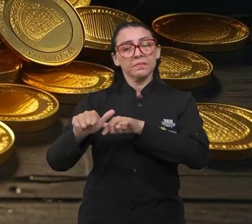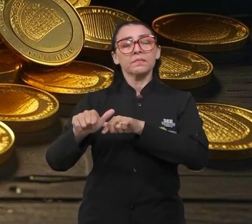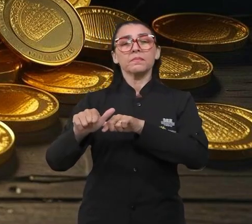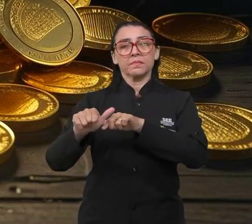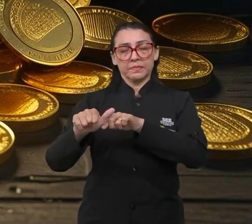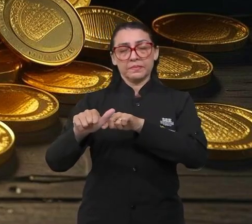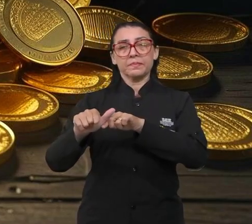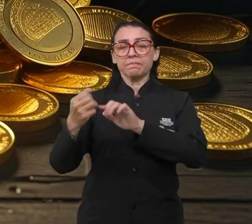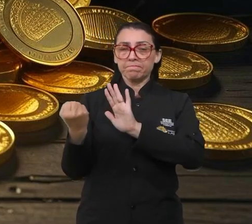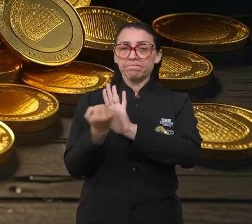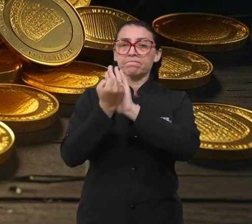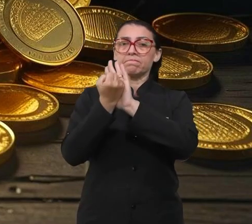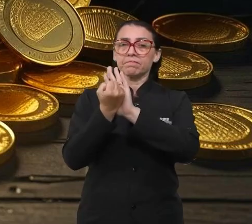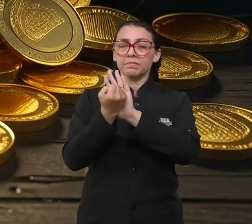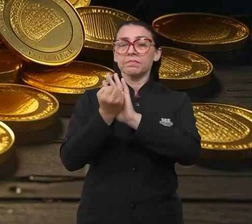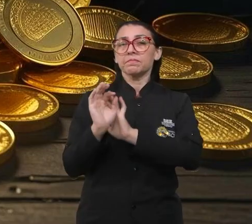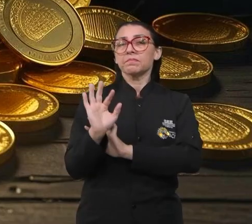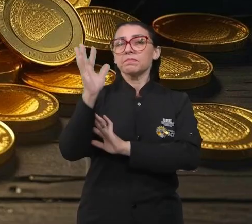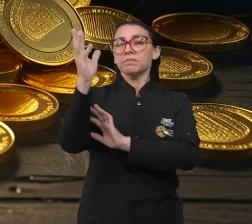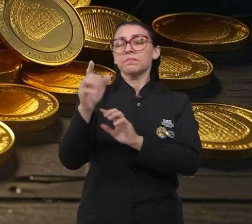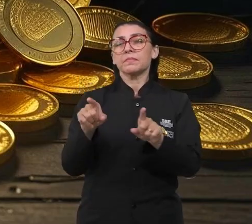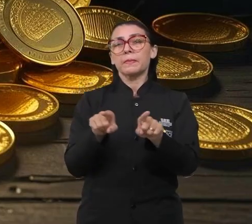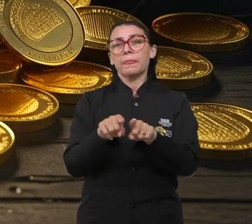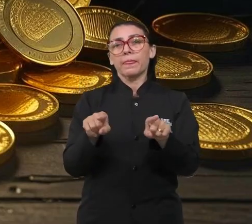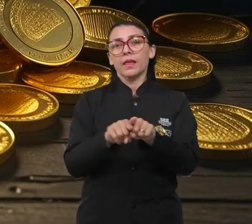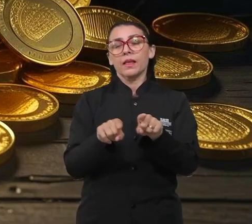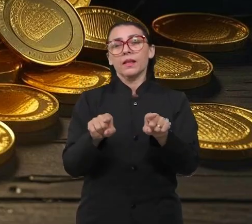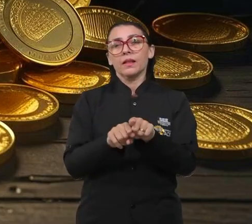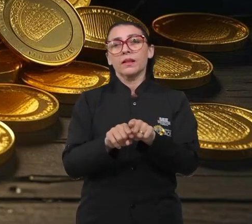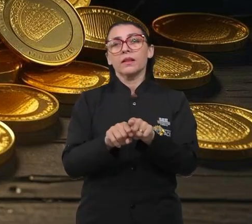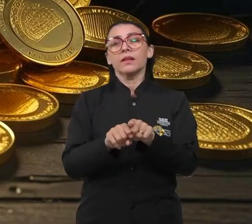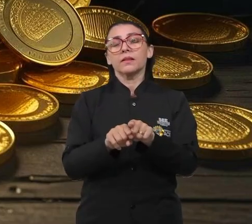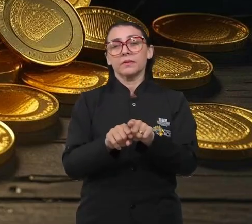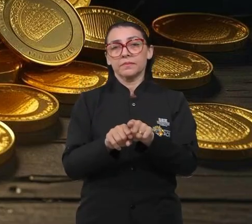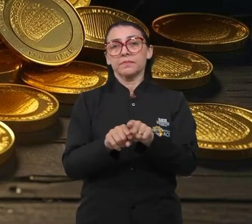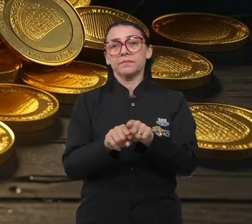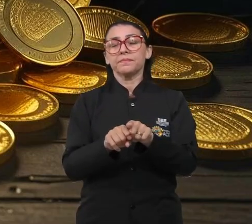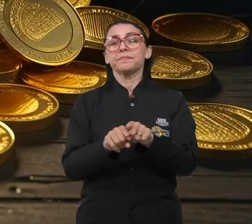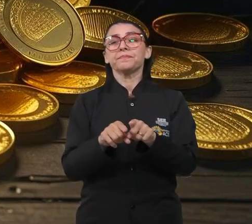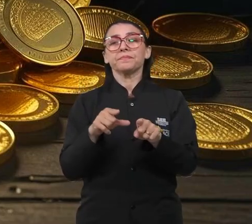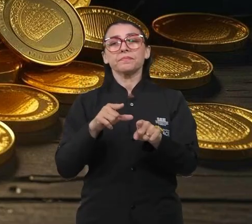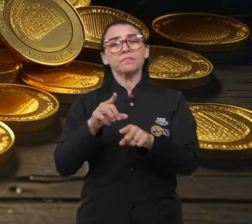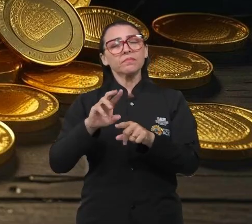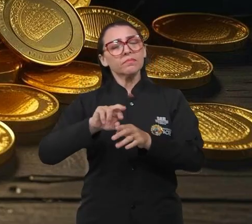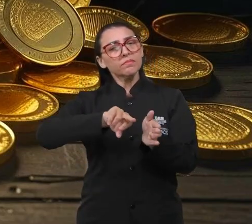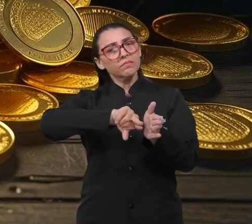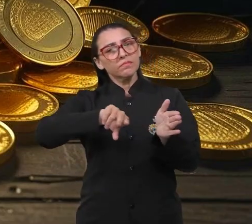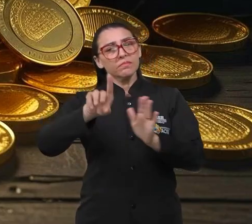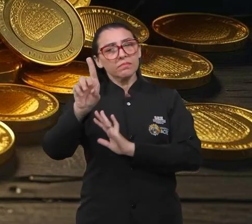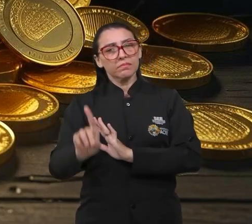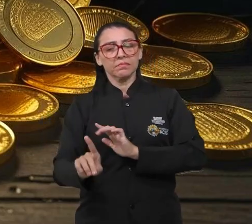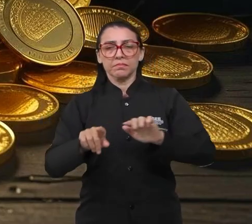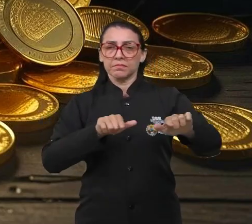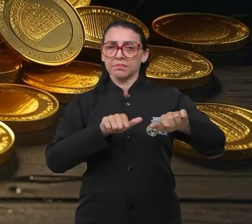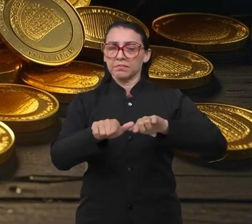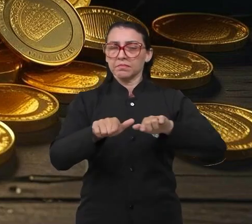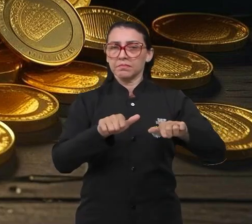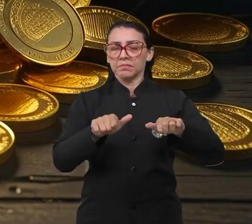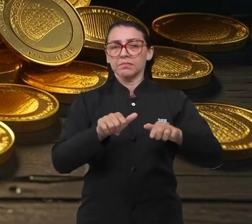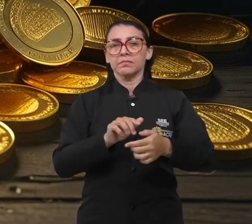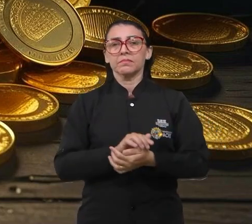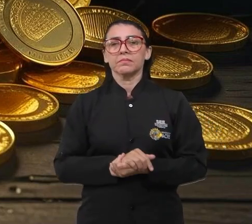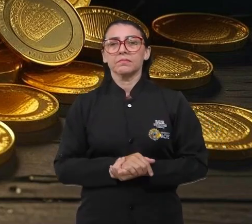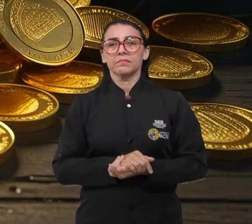vínculo empregatício, acontece também que essa pessoa é resguardada por vários direitos trabalhistas, que é o